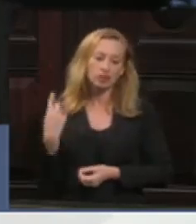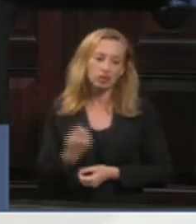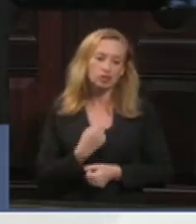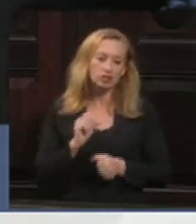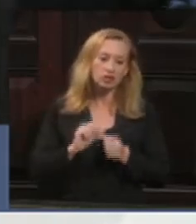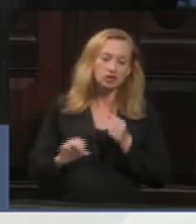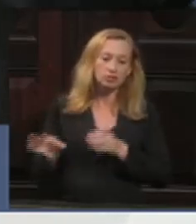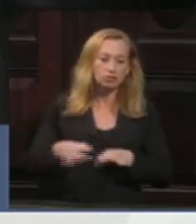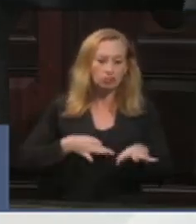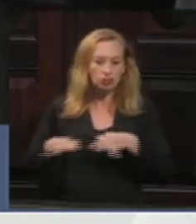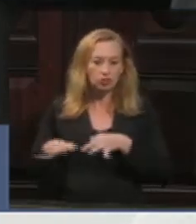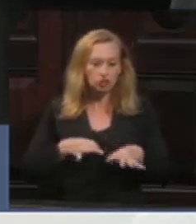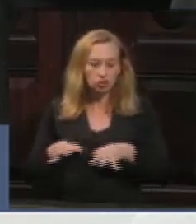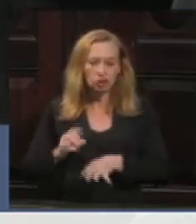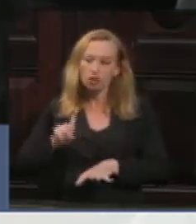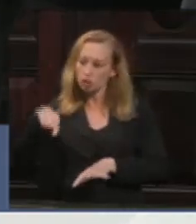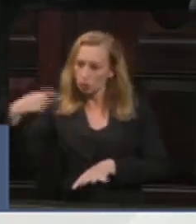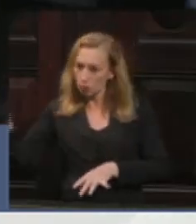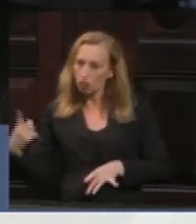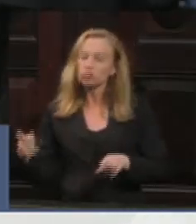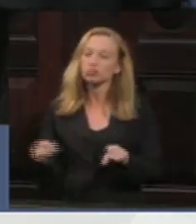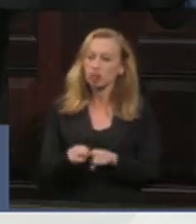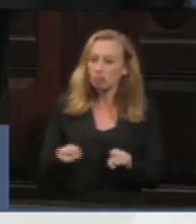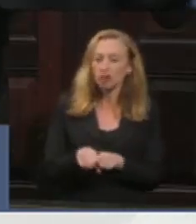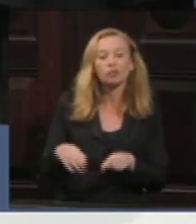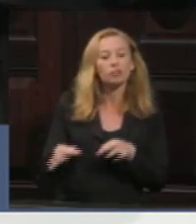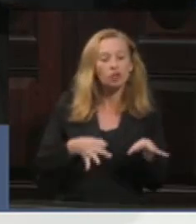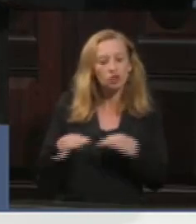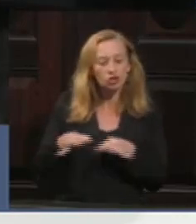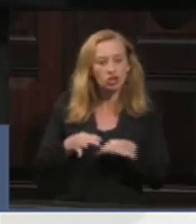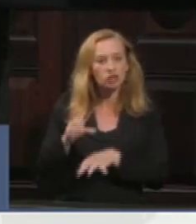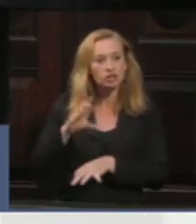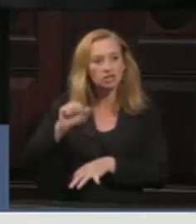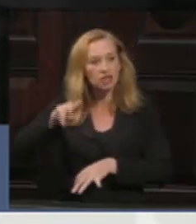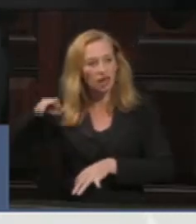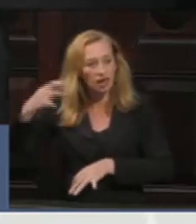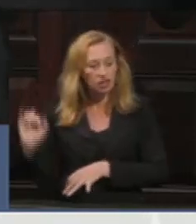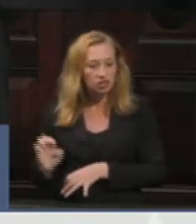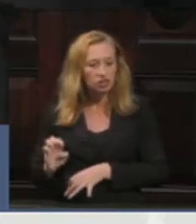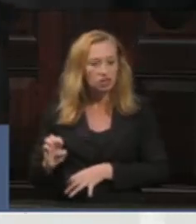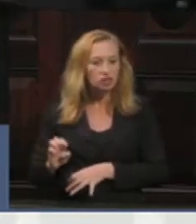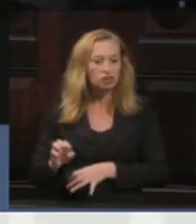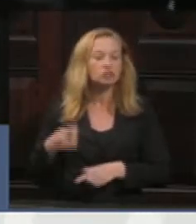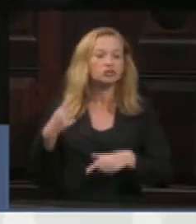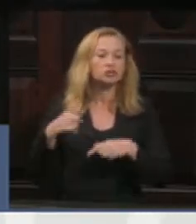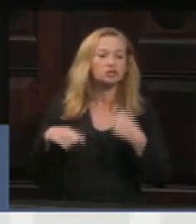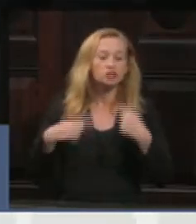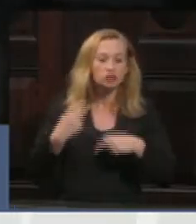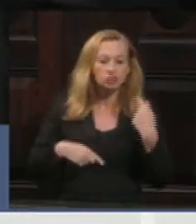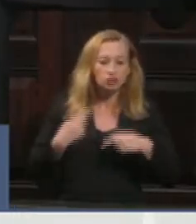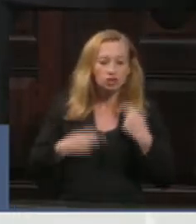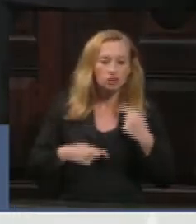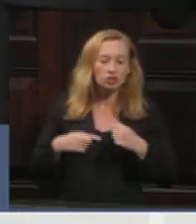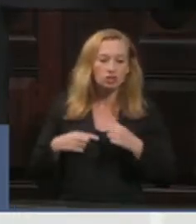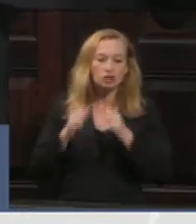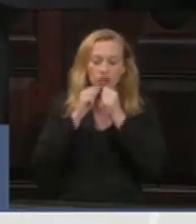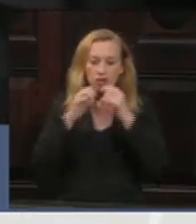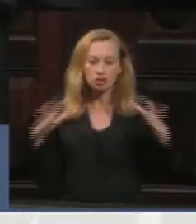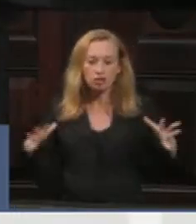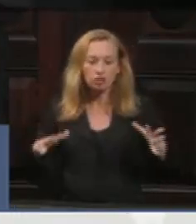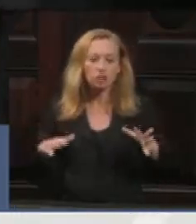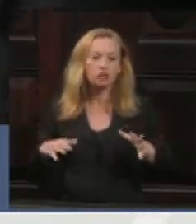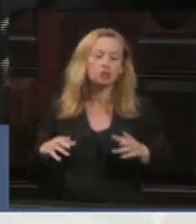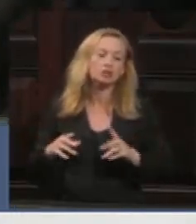esse projeto e outro projeto também de gestão democrática da CCERJ em debate amplo e permanente com o